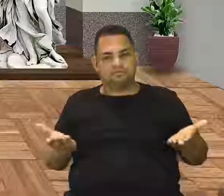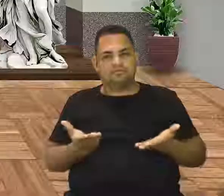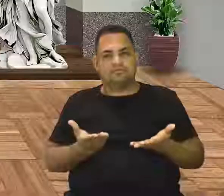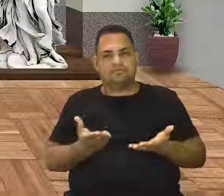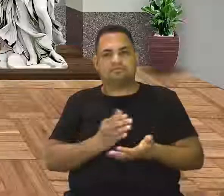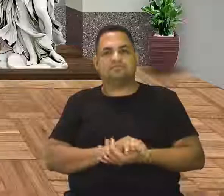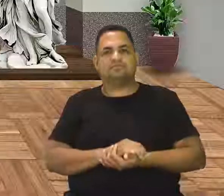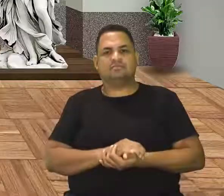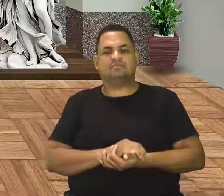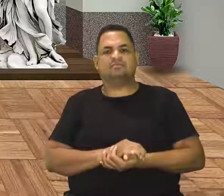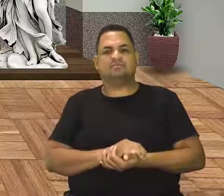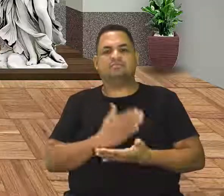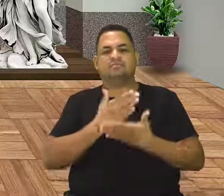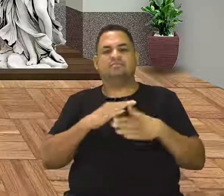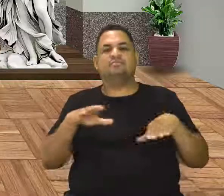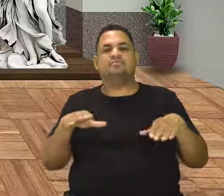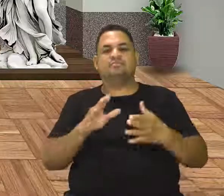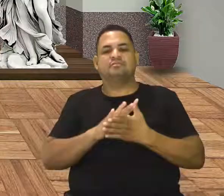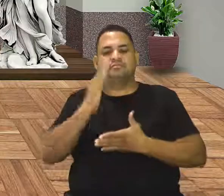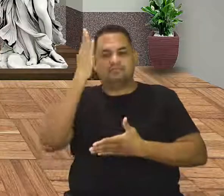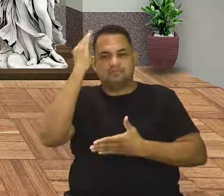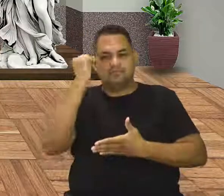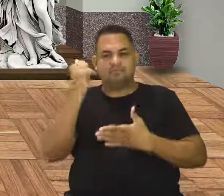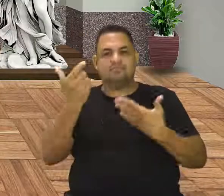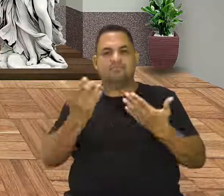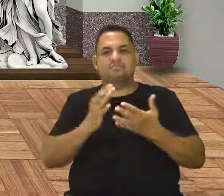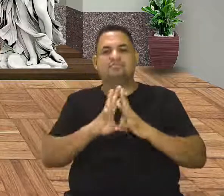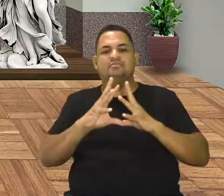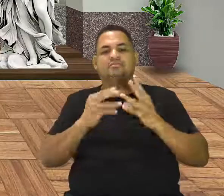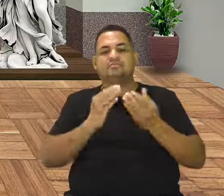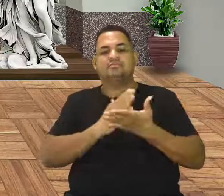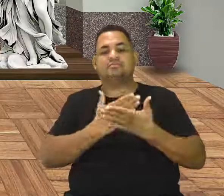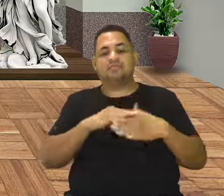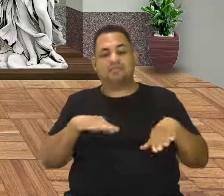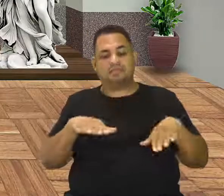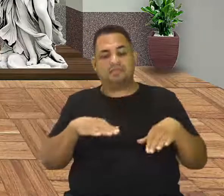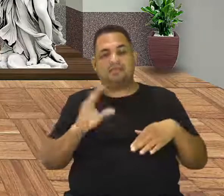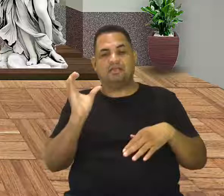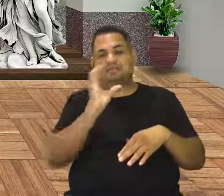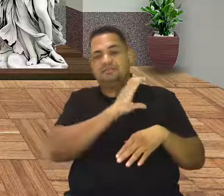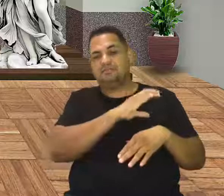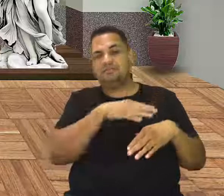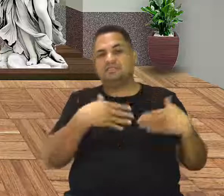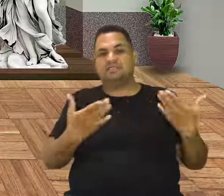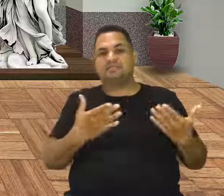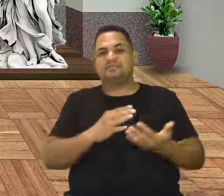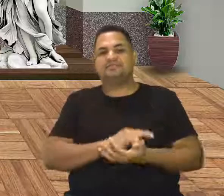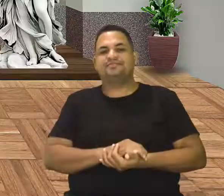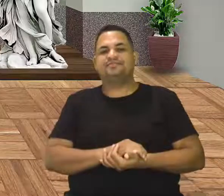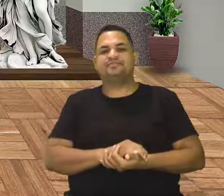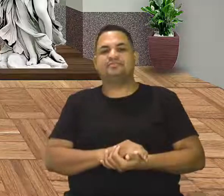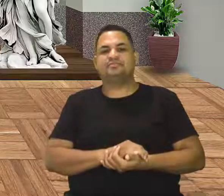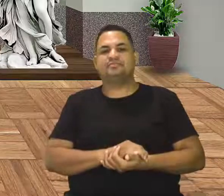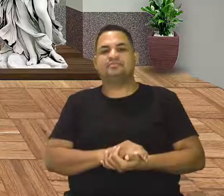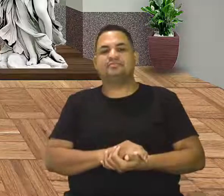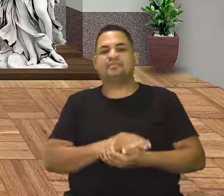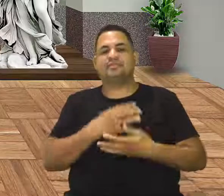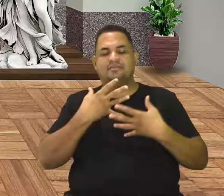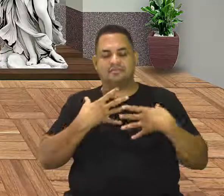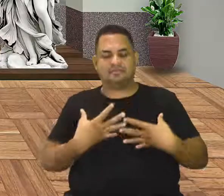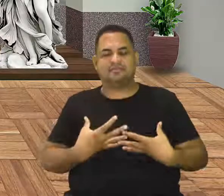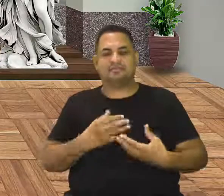aula. Acabou, eu sei que acabou. Tudo que é bom dura pouco. Eu tô cansado. Tá cansado,